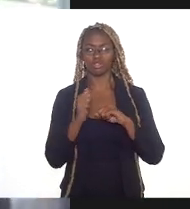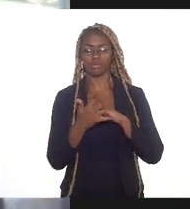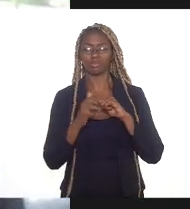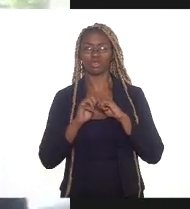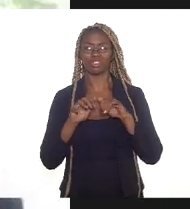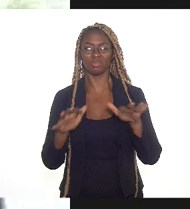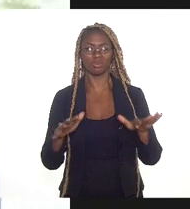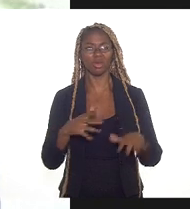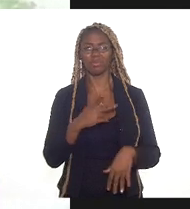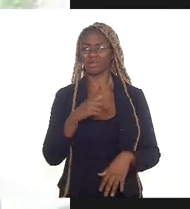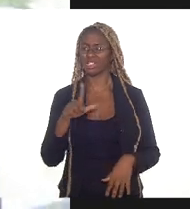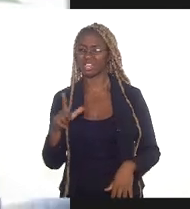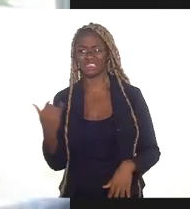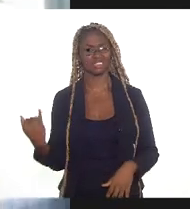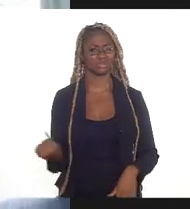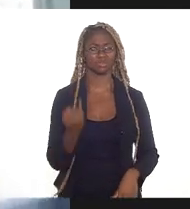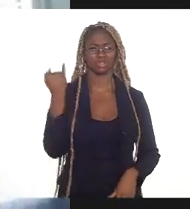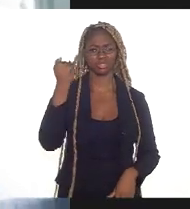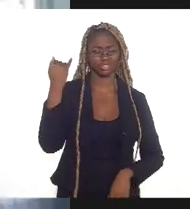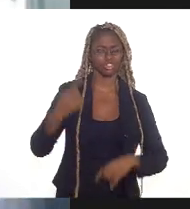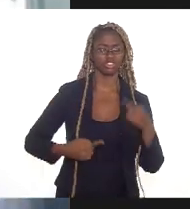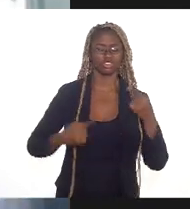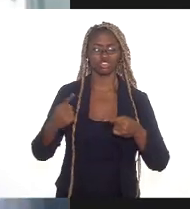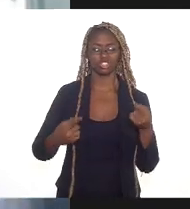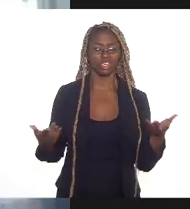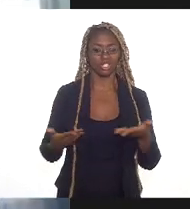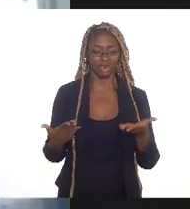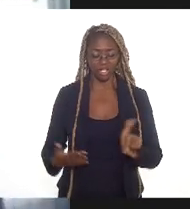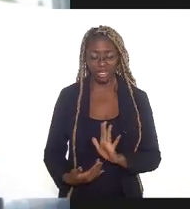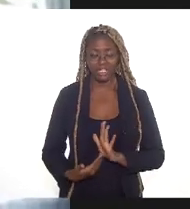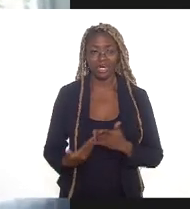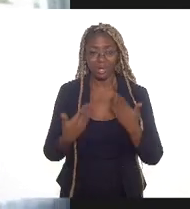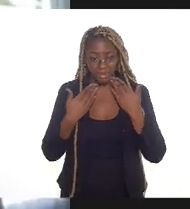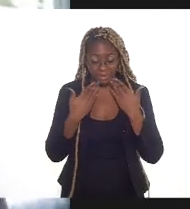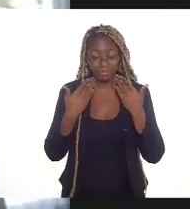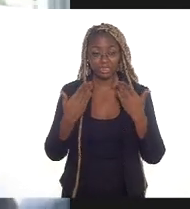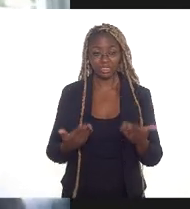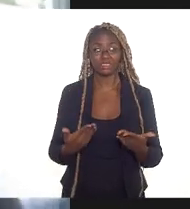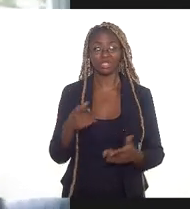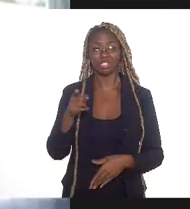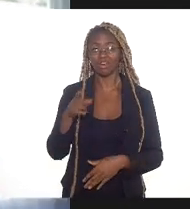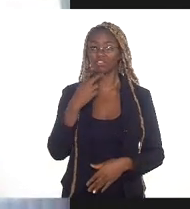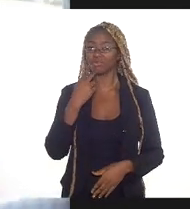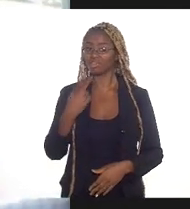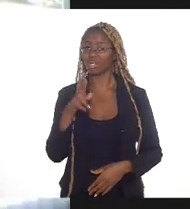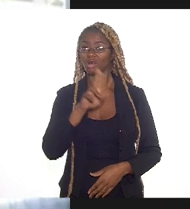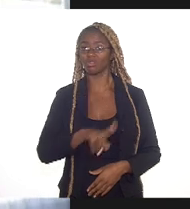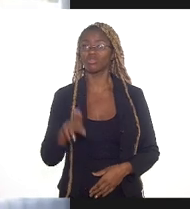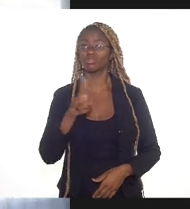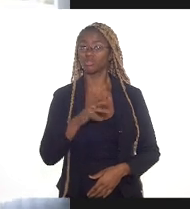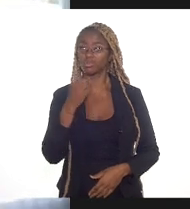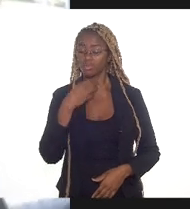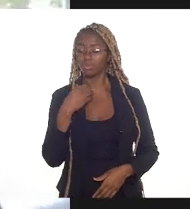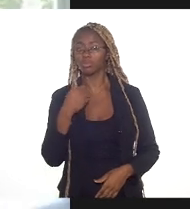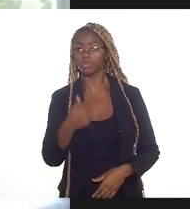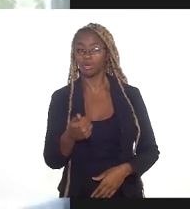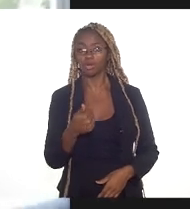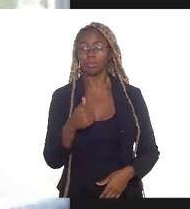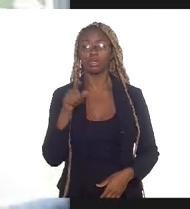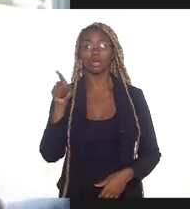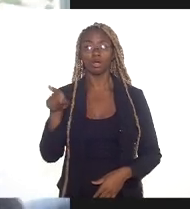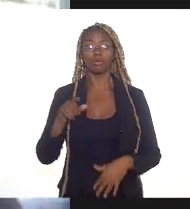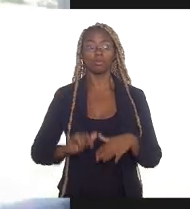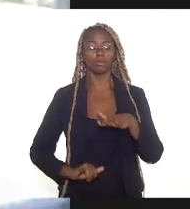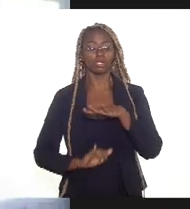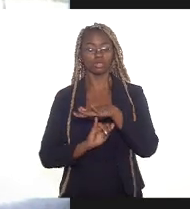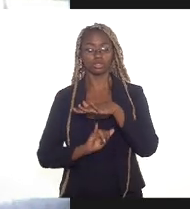infinidade de projetos relevantes, o deputado Mink nos apresenta um projeto de reconhecer como de utilidade pública uma instituição